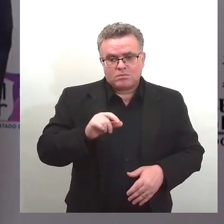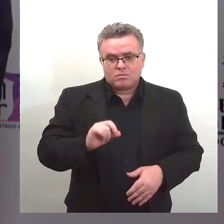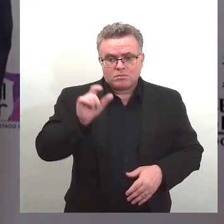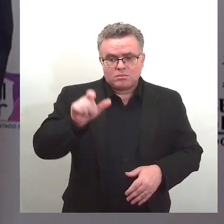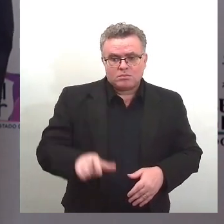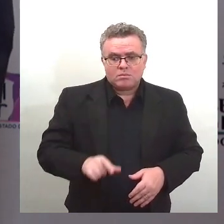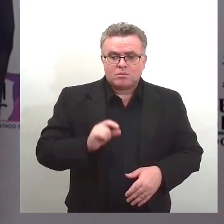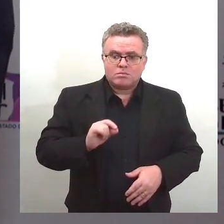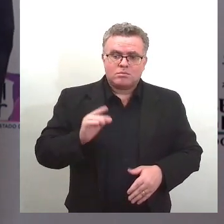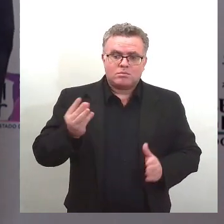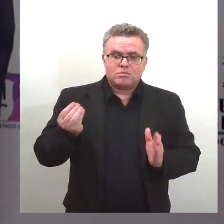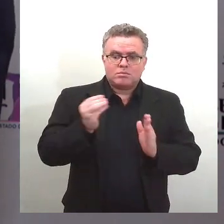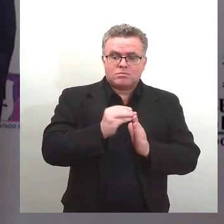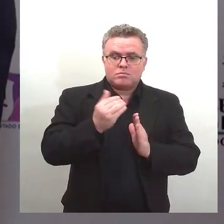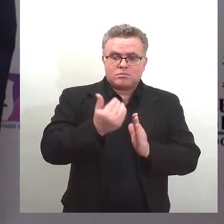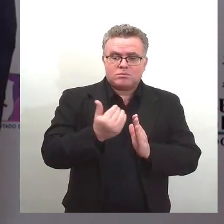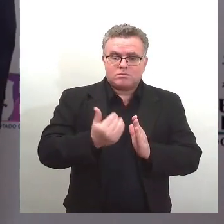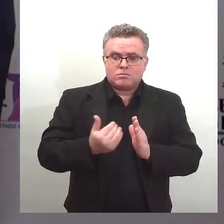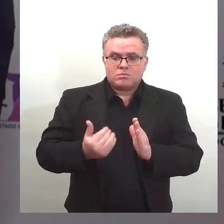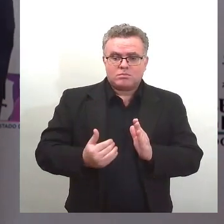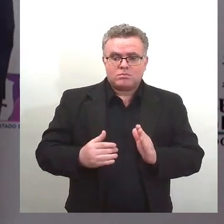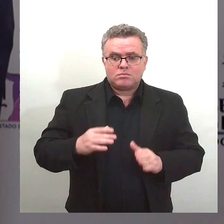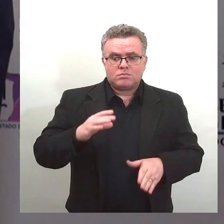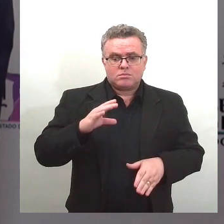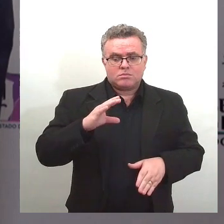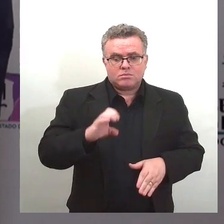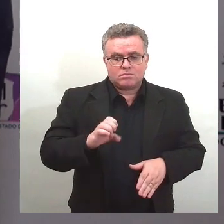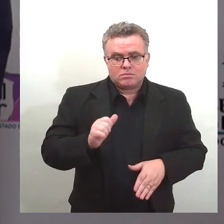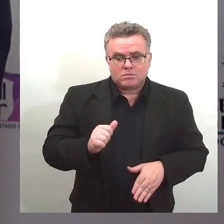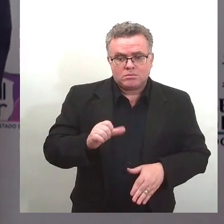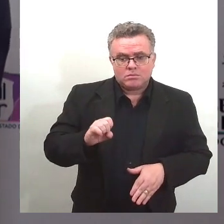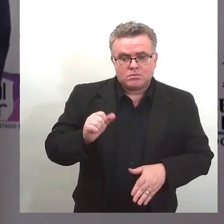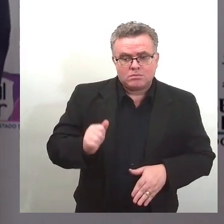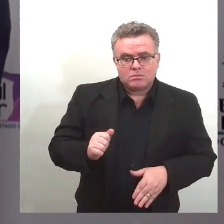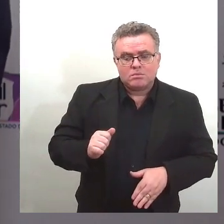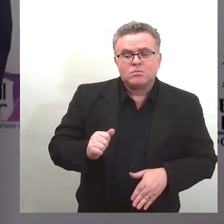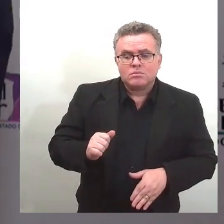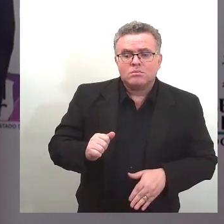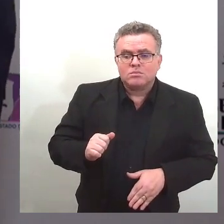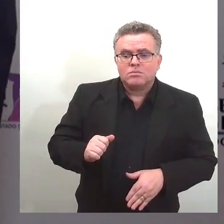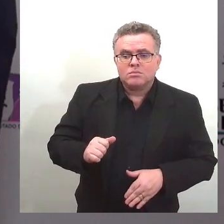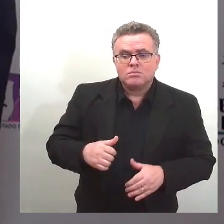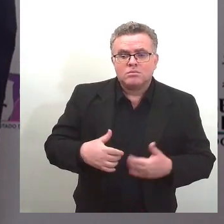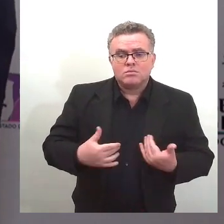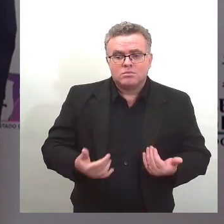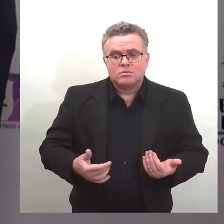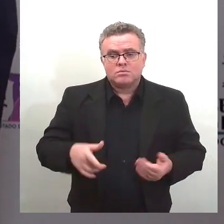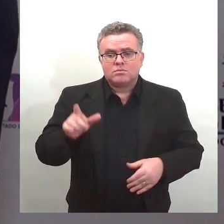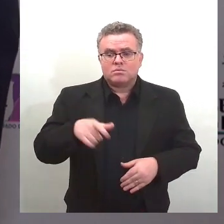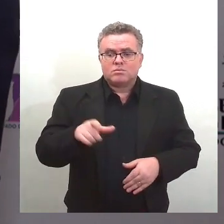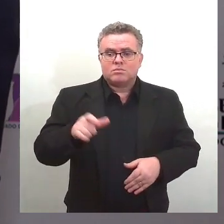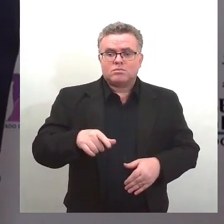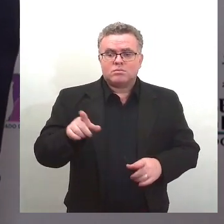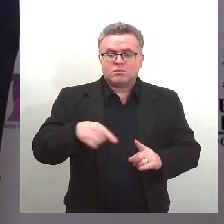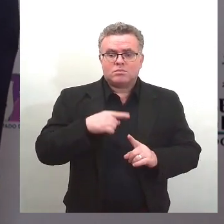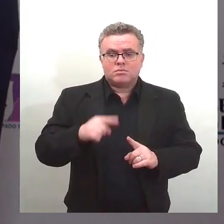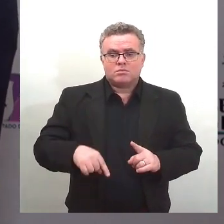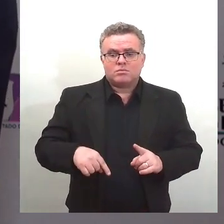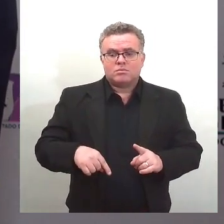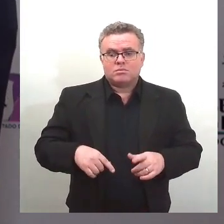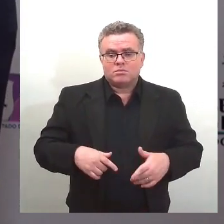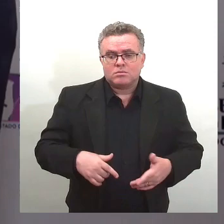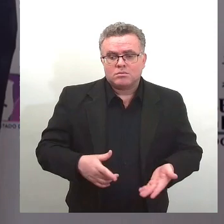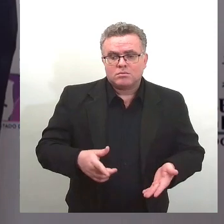no cadastro Serasa, teve a sua habilitação cassada e os seus cartões de crédito também não funcionam mais. E